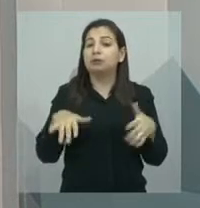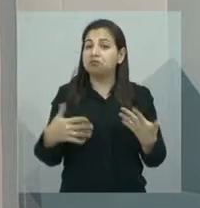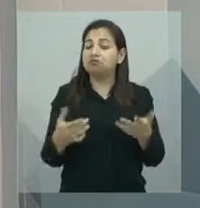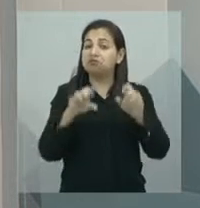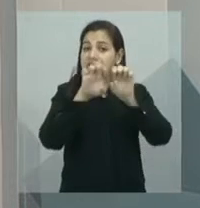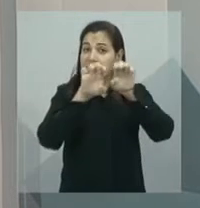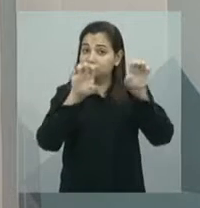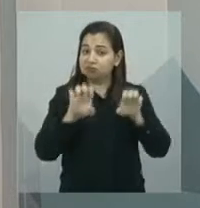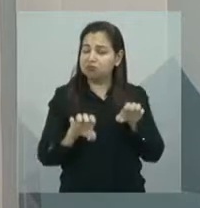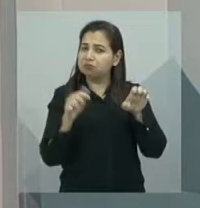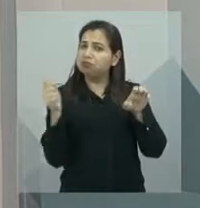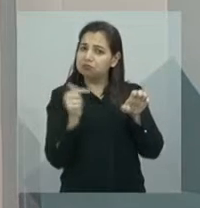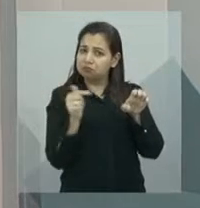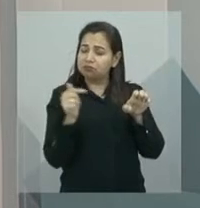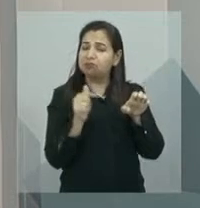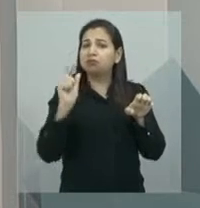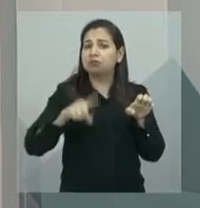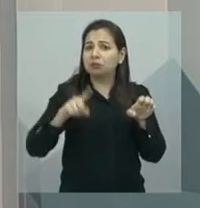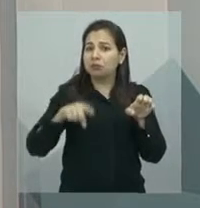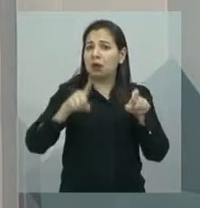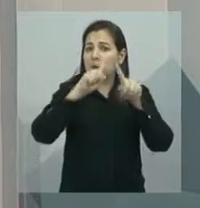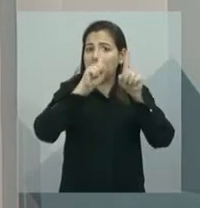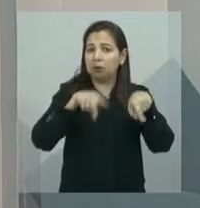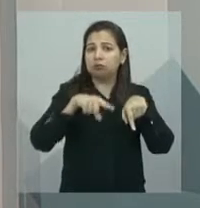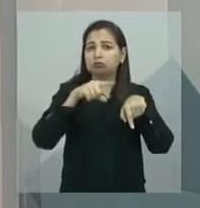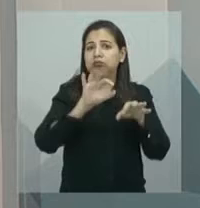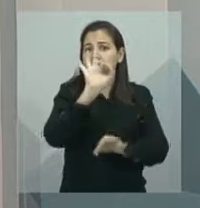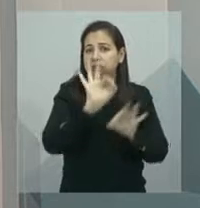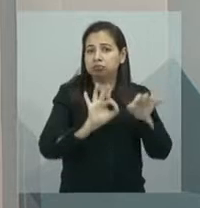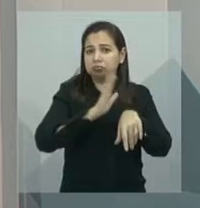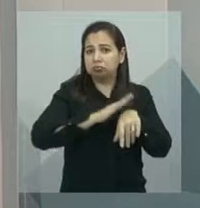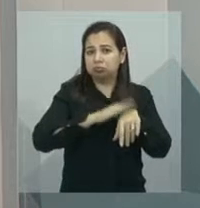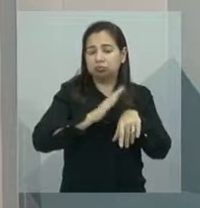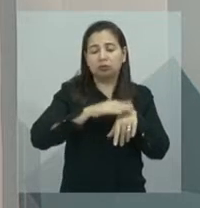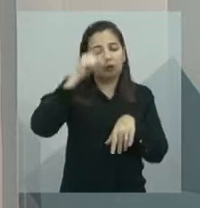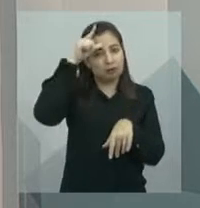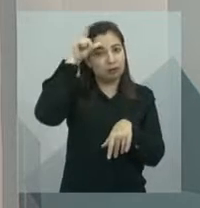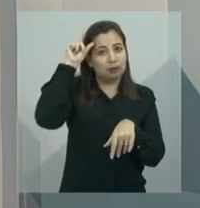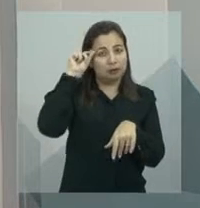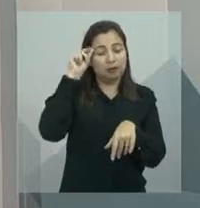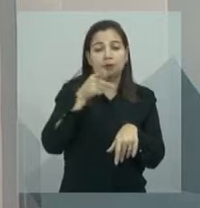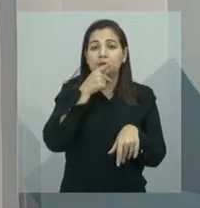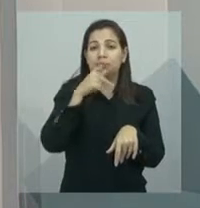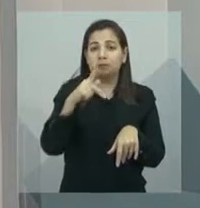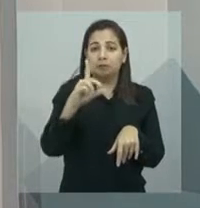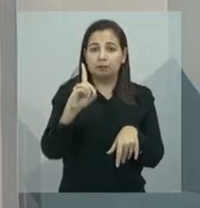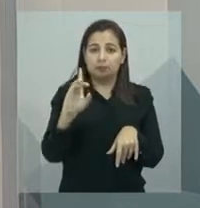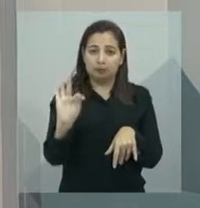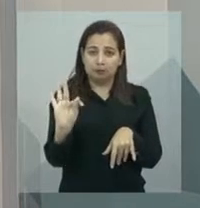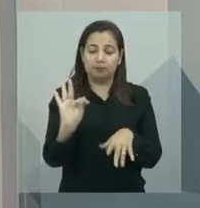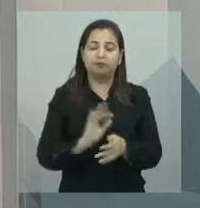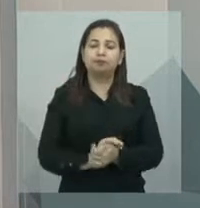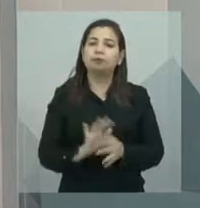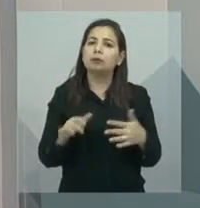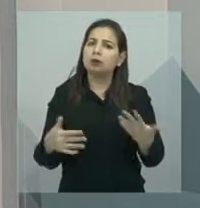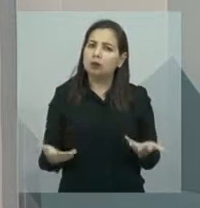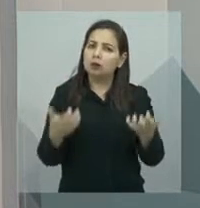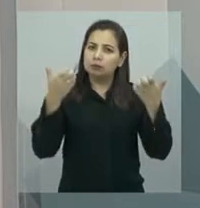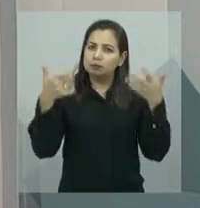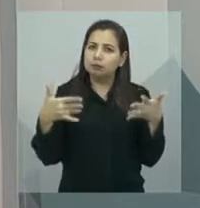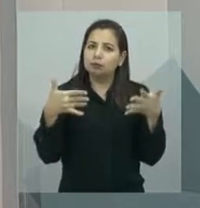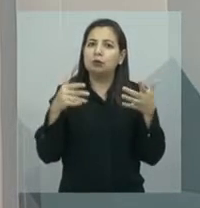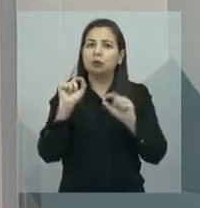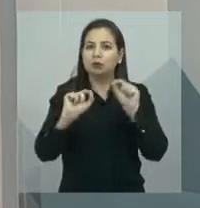projeto que está sendo apresentado pelo vereador Iraguaçu Filho, do PDT. E para falar sobre o que vai acontecer